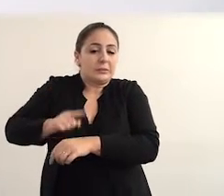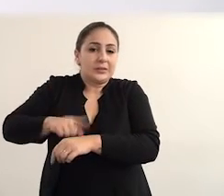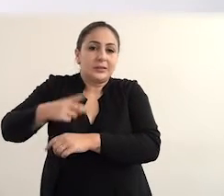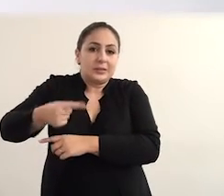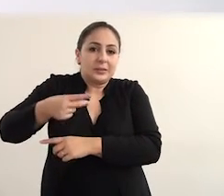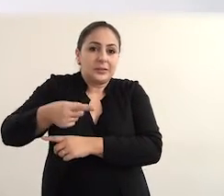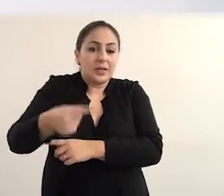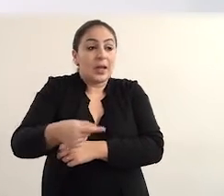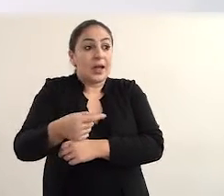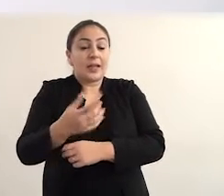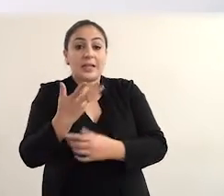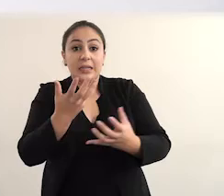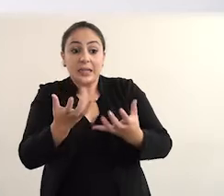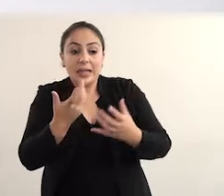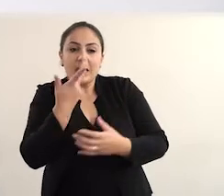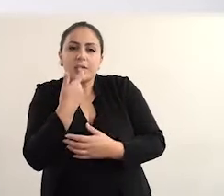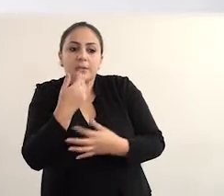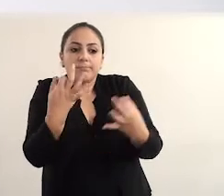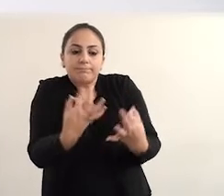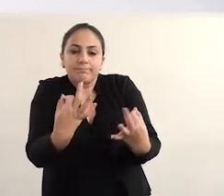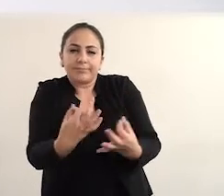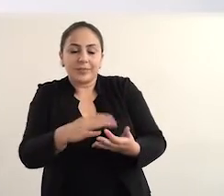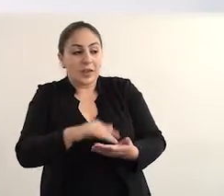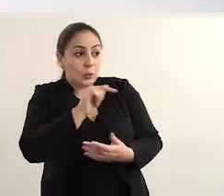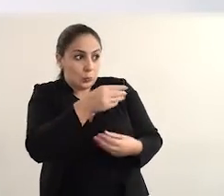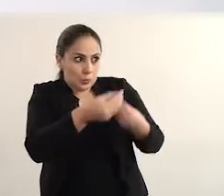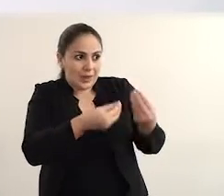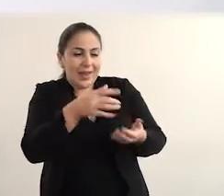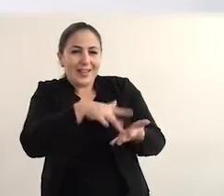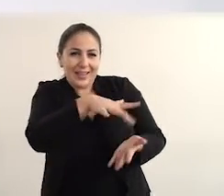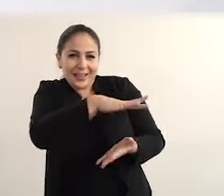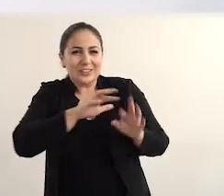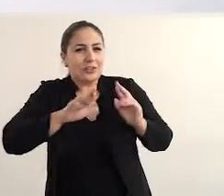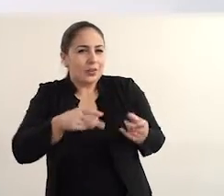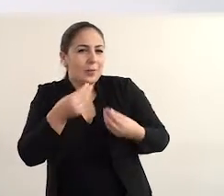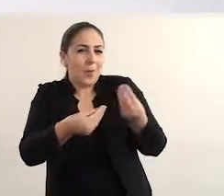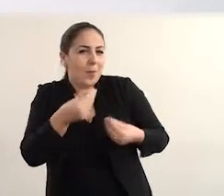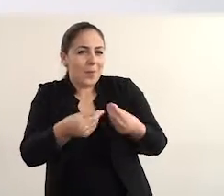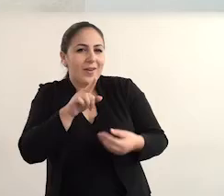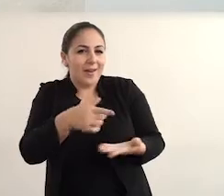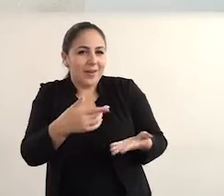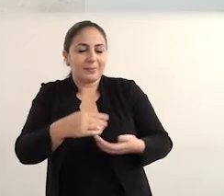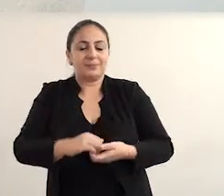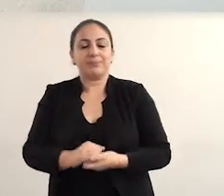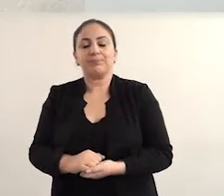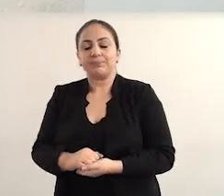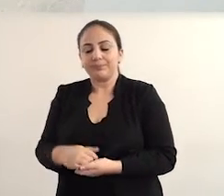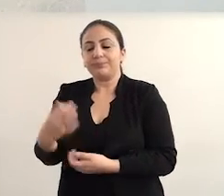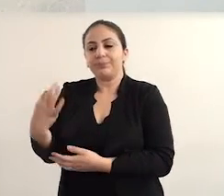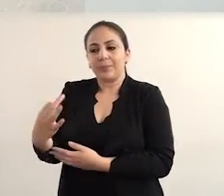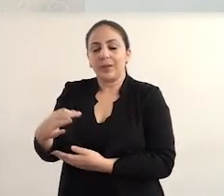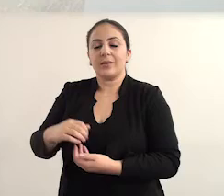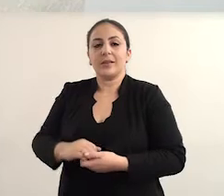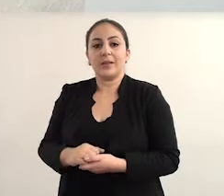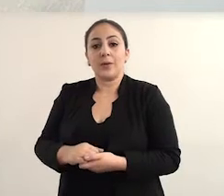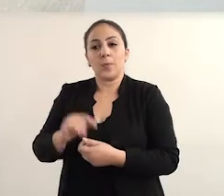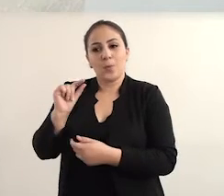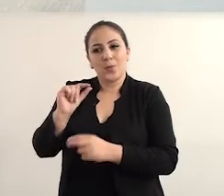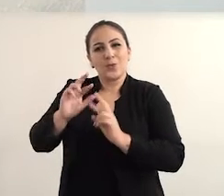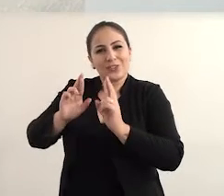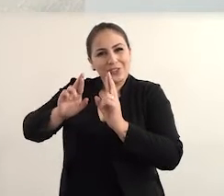vezes é idealizada. No teu caso, foi um pouquinho diferente. Conta um pouquinho para nós a tua história. Isso, foi um